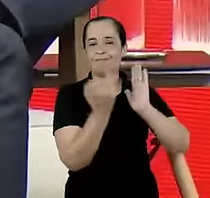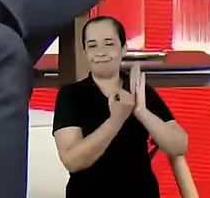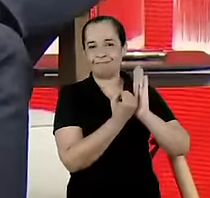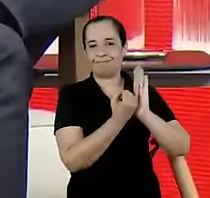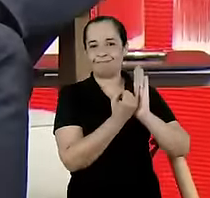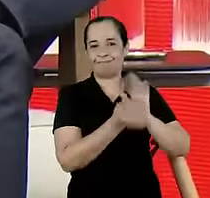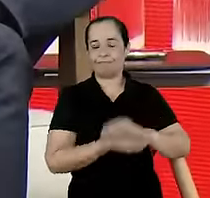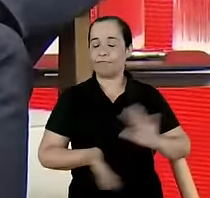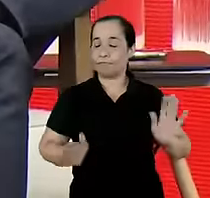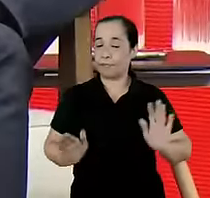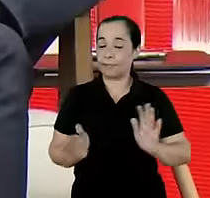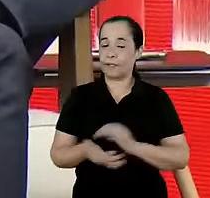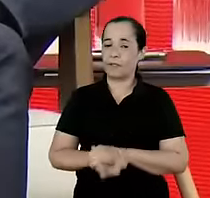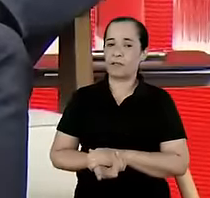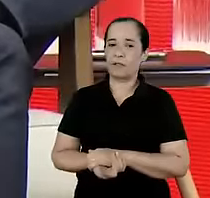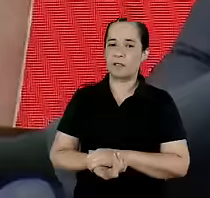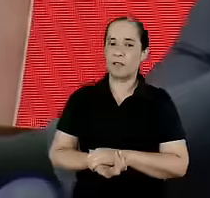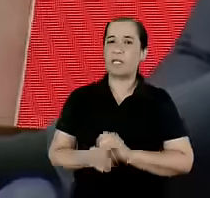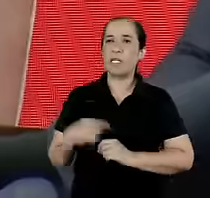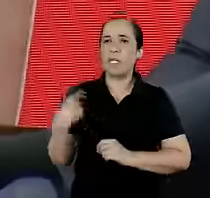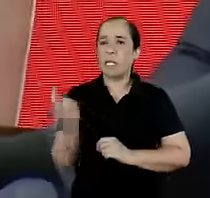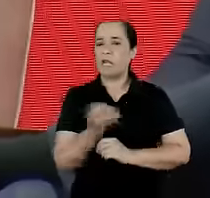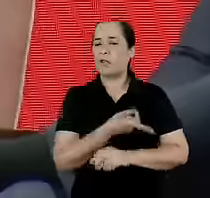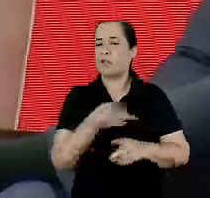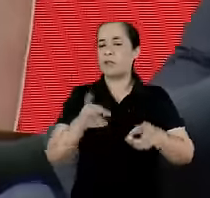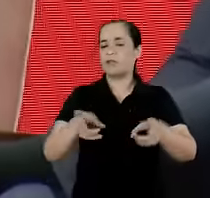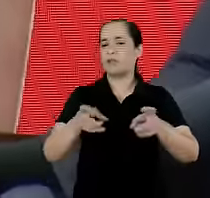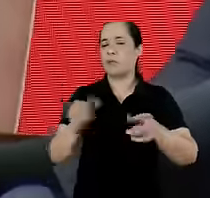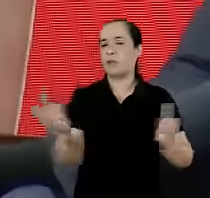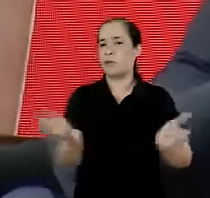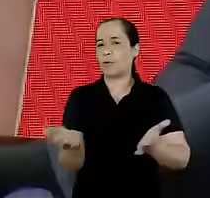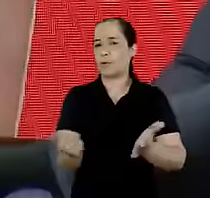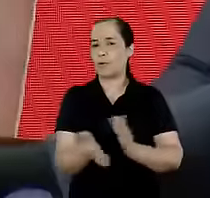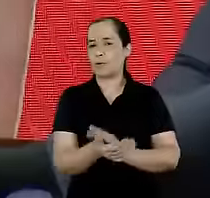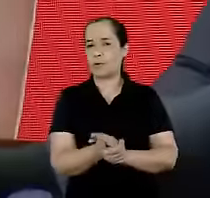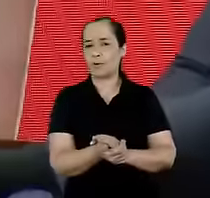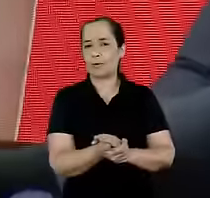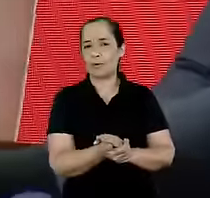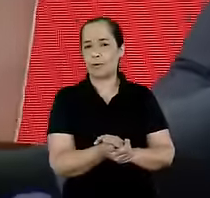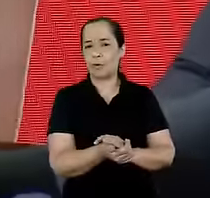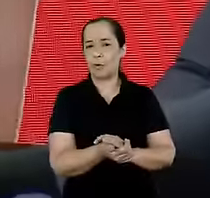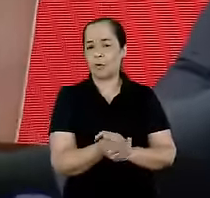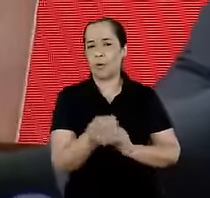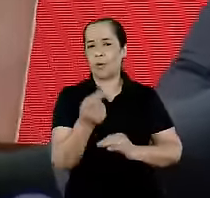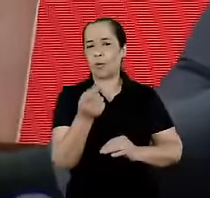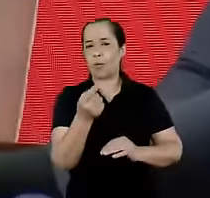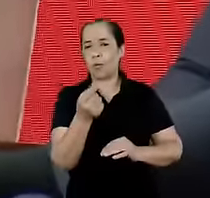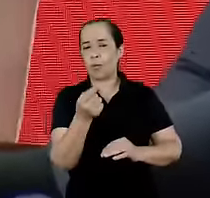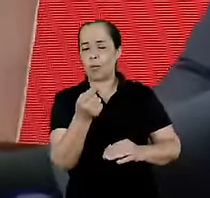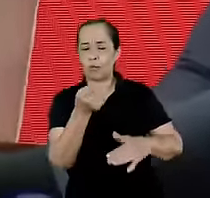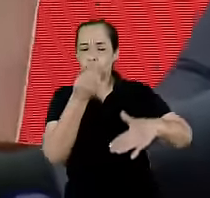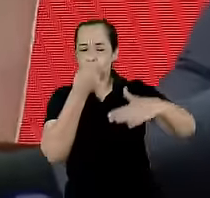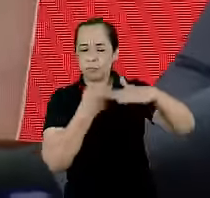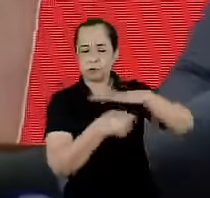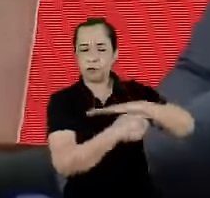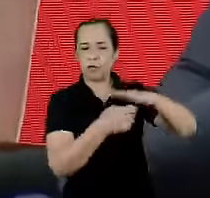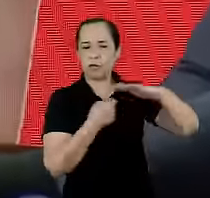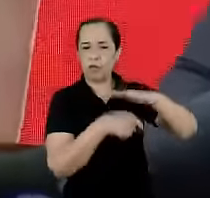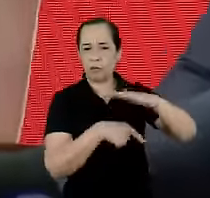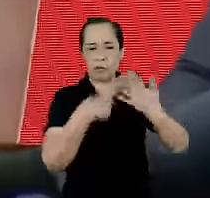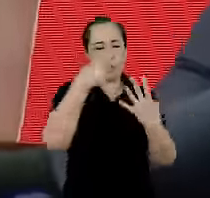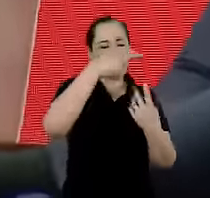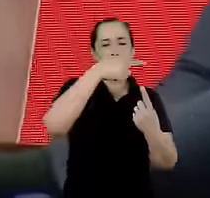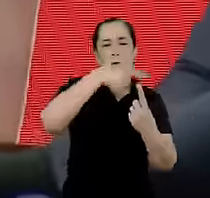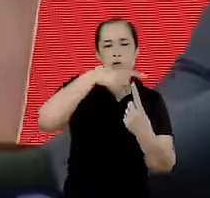e e e a gente percebe hoje um pouco essa situação com os fundos de investimento né a gente tem vários tipos modelos